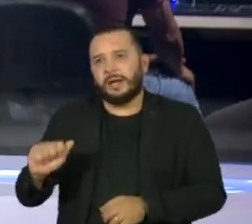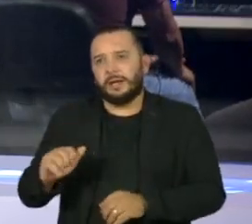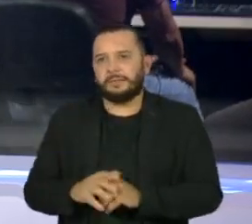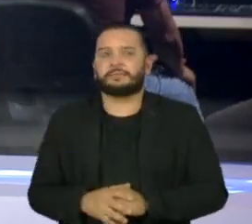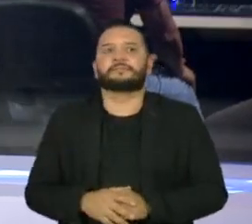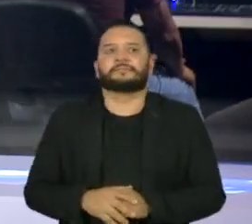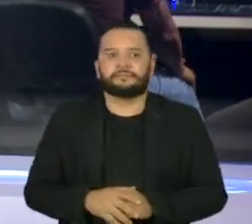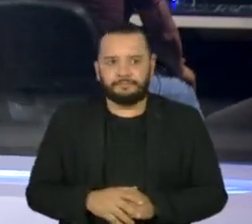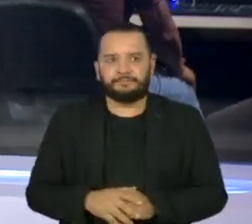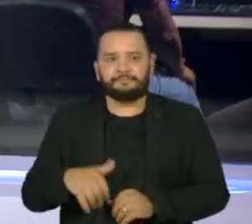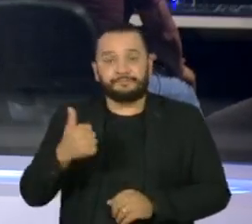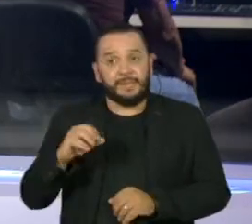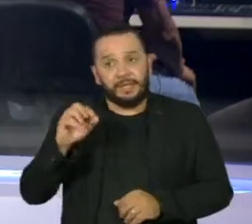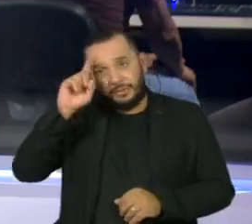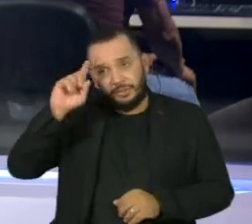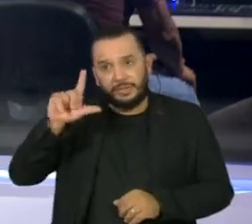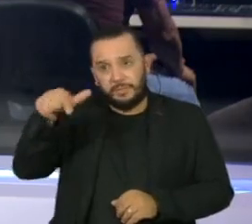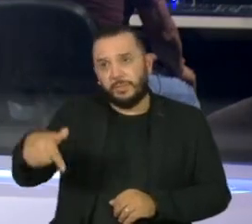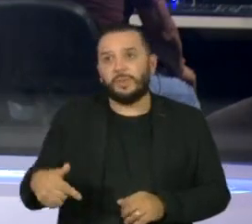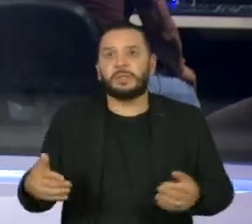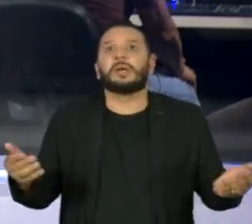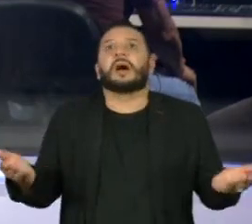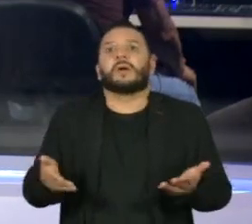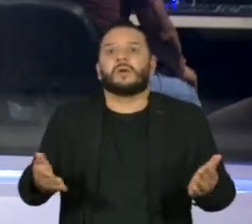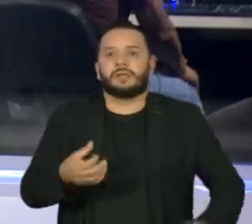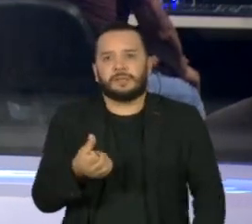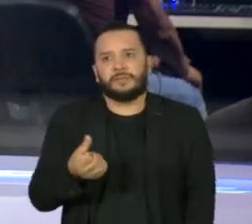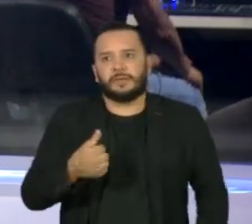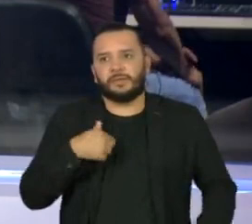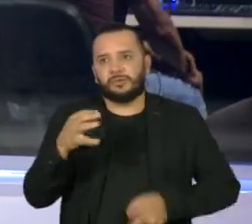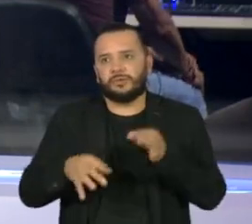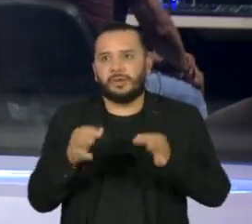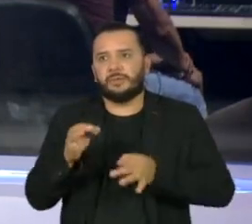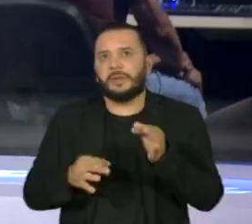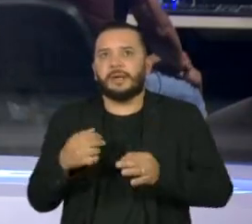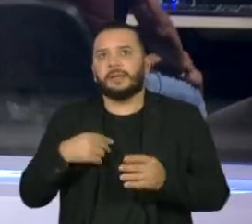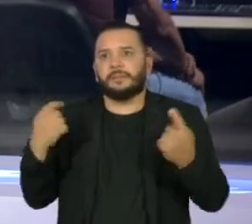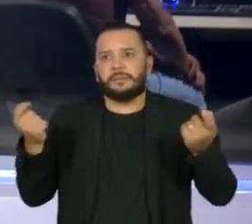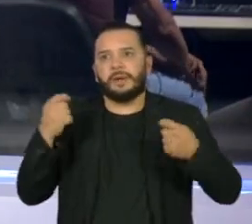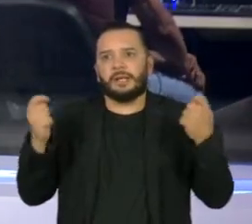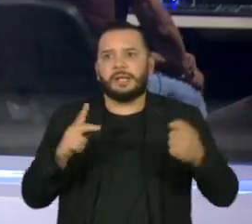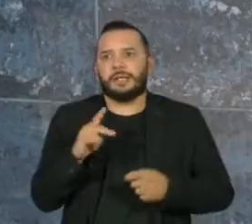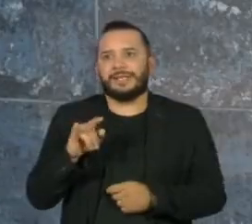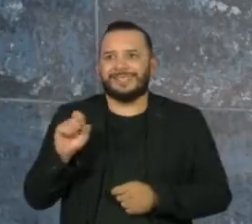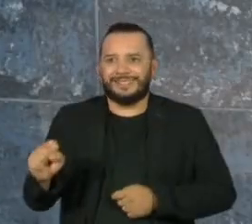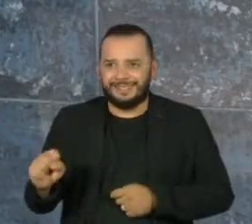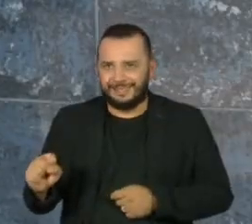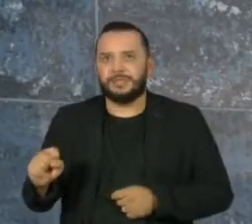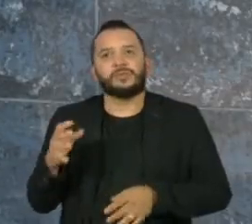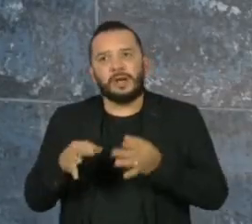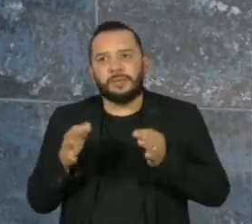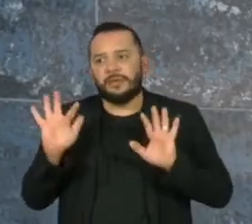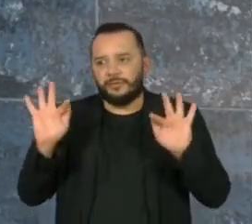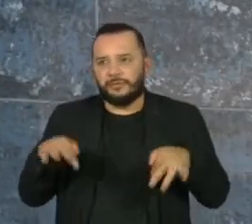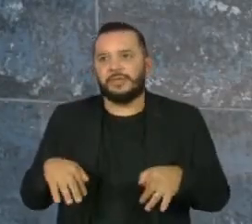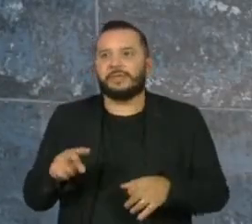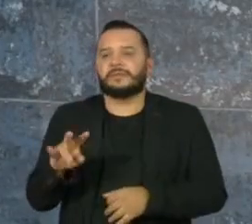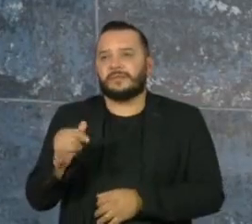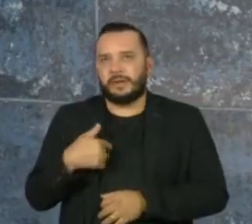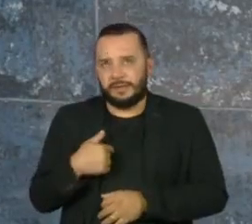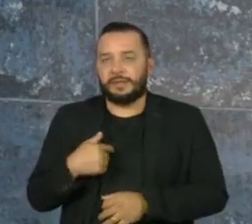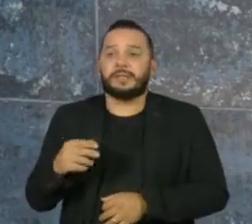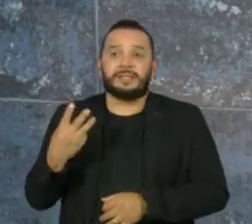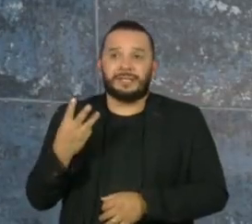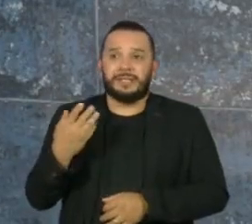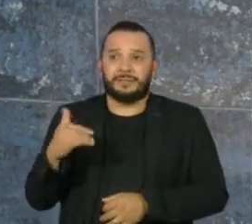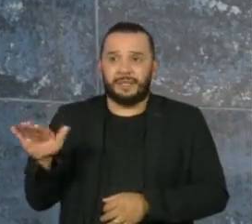E depois de 10 dias, deve chegar ao fim nesta sexta-feira o julgamento do caso da Boate Kiss. Por volta das 13h30